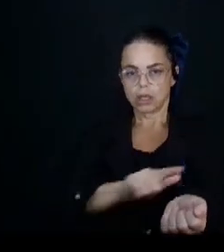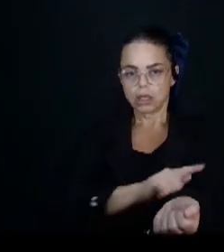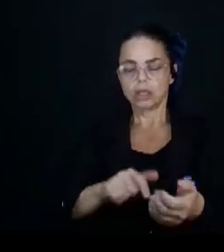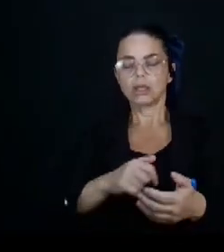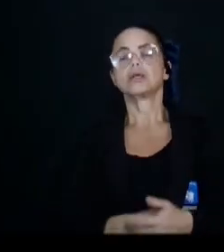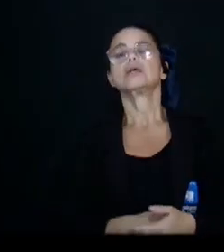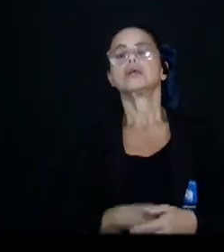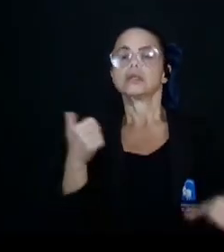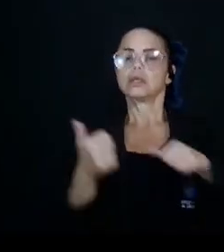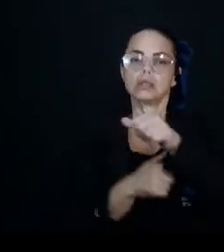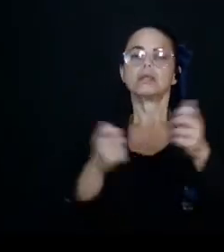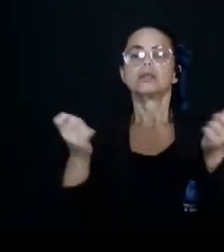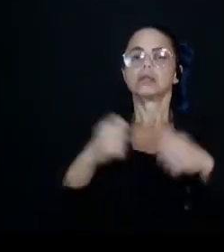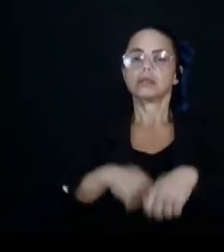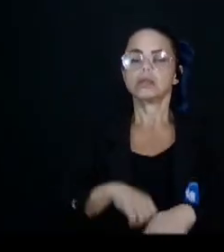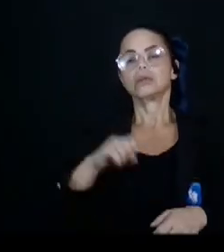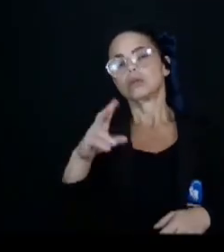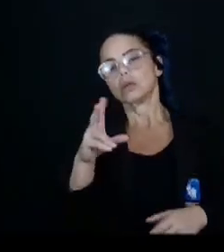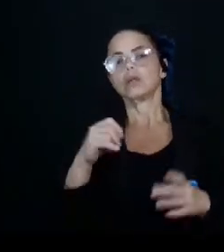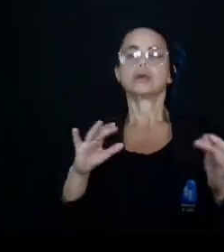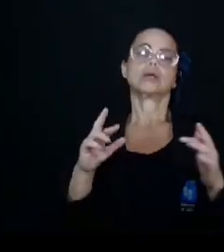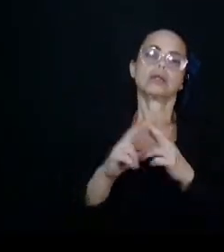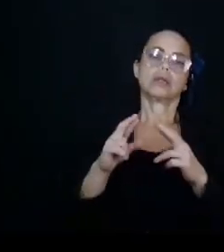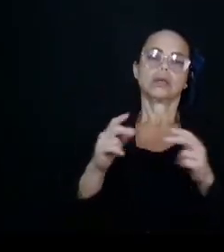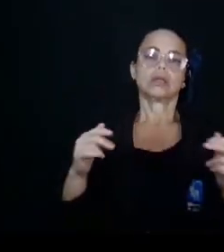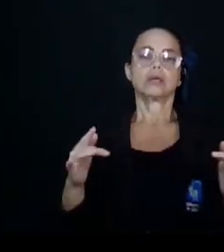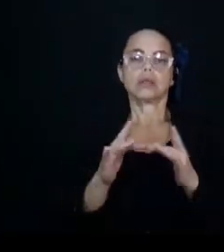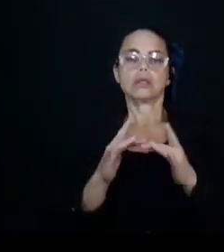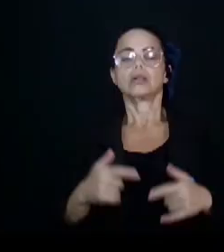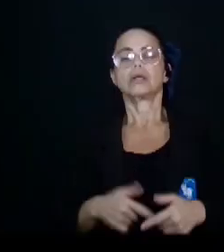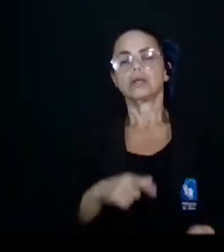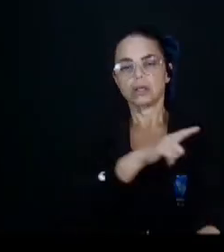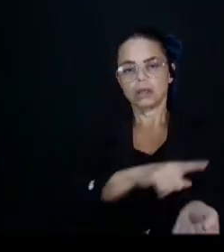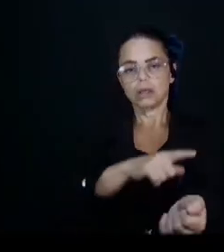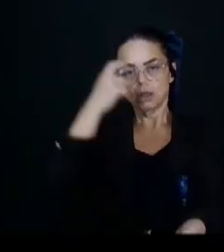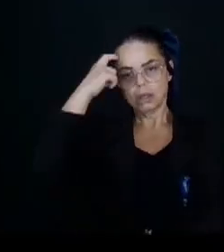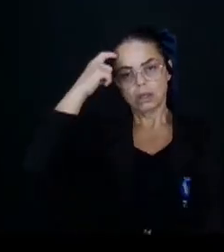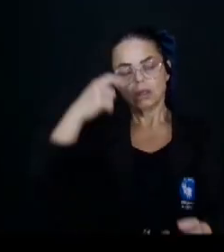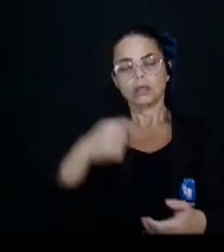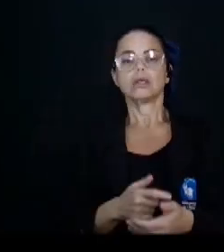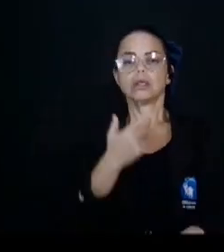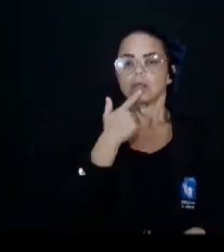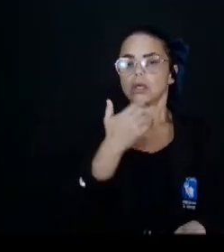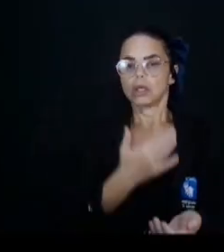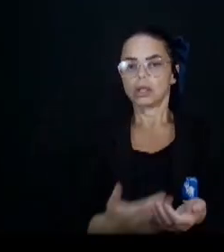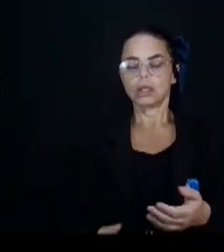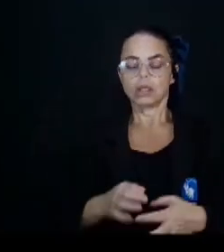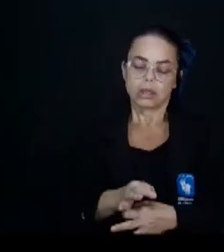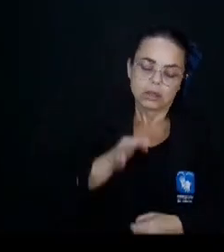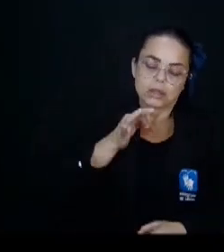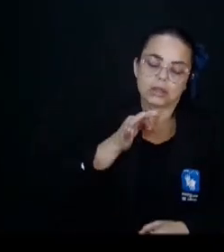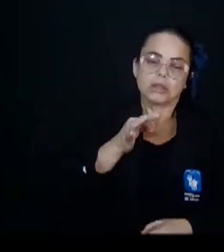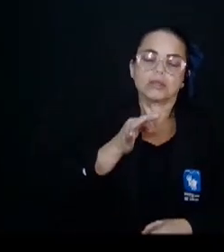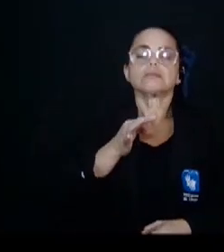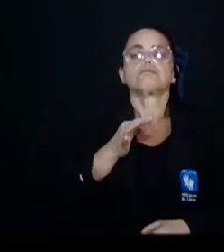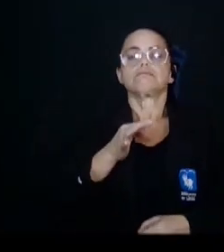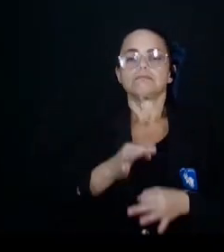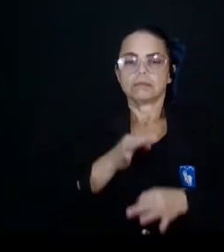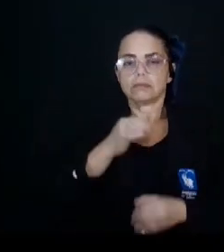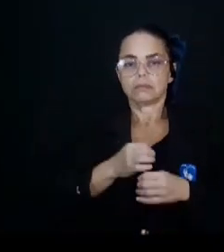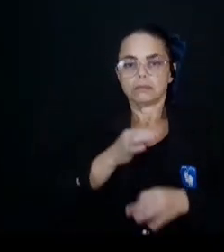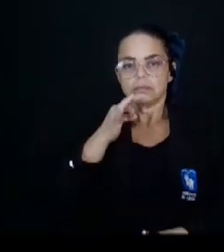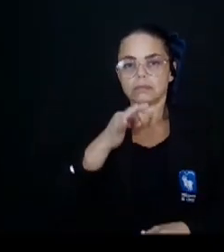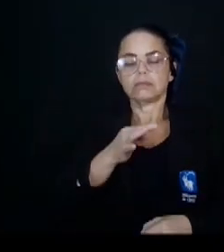ou não relacionadas à leucemia. Então, a gente pensa que a leucemia é uma doença da medula. Então, o que acontece? A medula ela começa a produzir